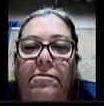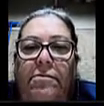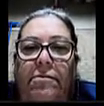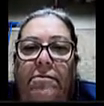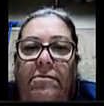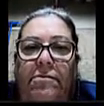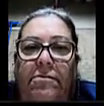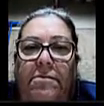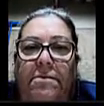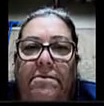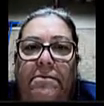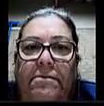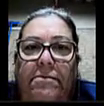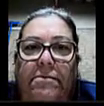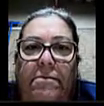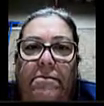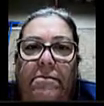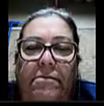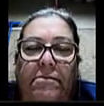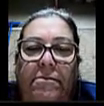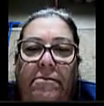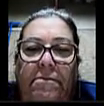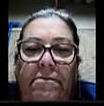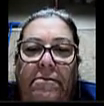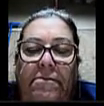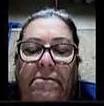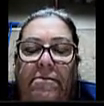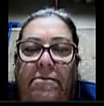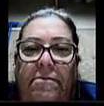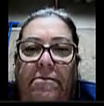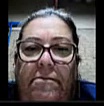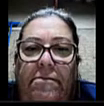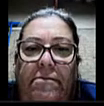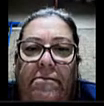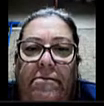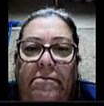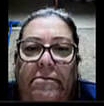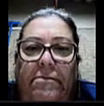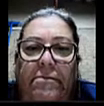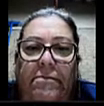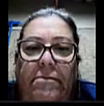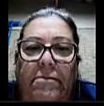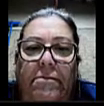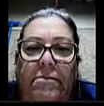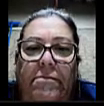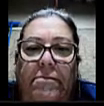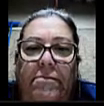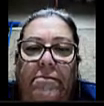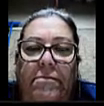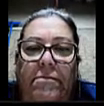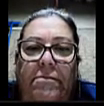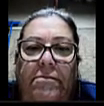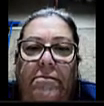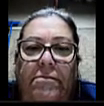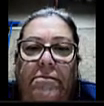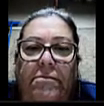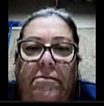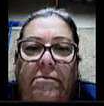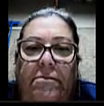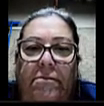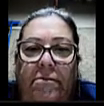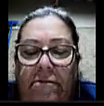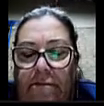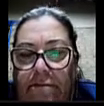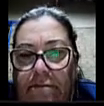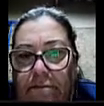inteligência abaixo do que seria esperado, né, o potencial cognitivo dela não corresponde